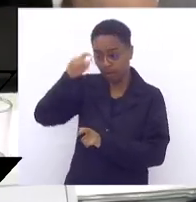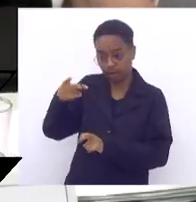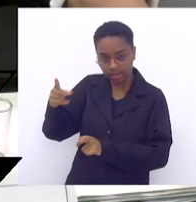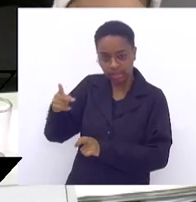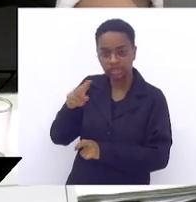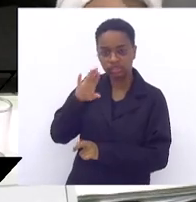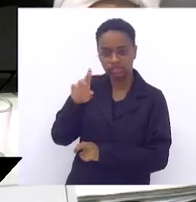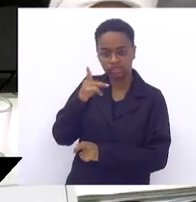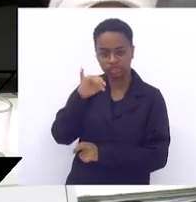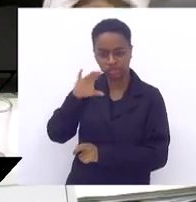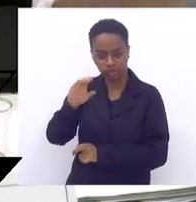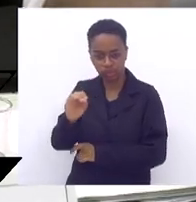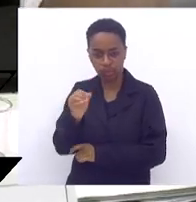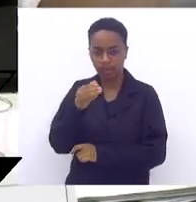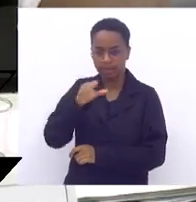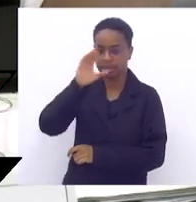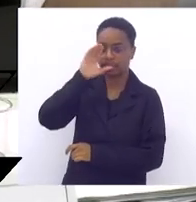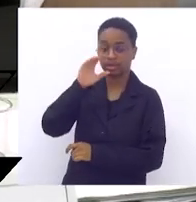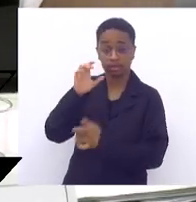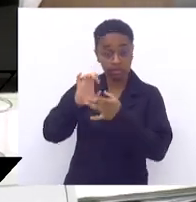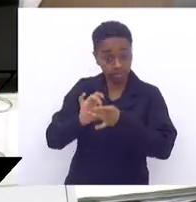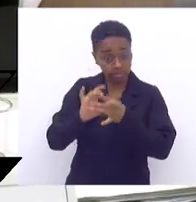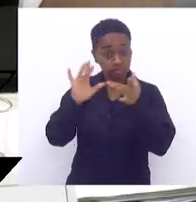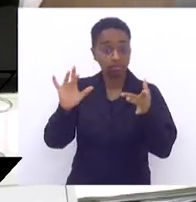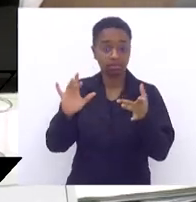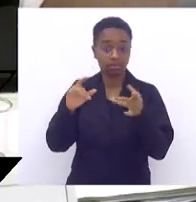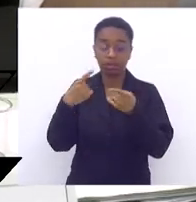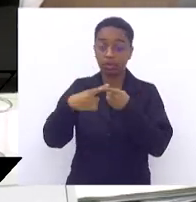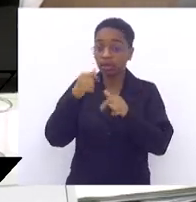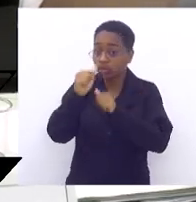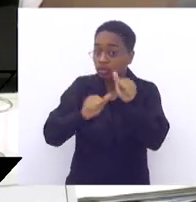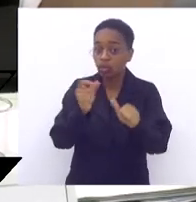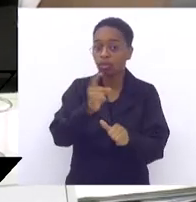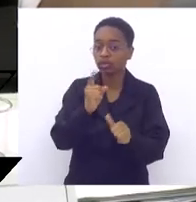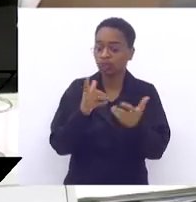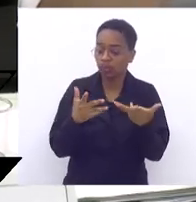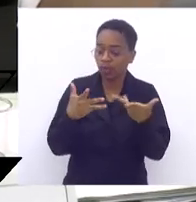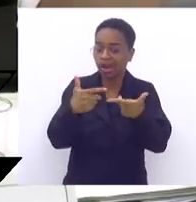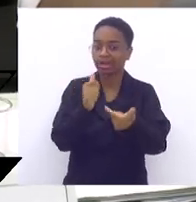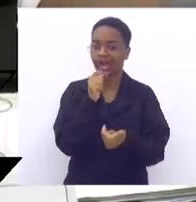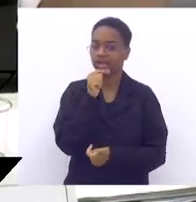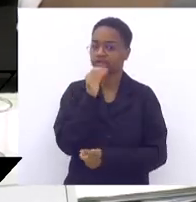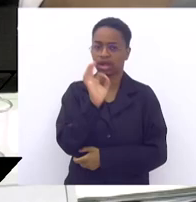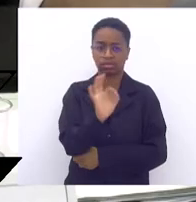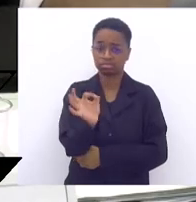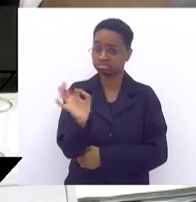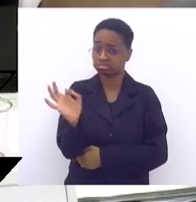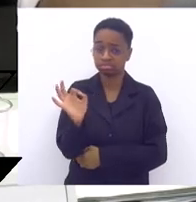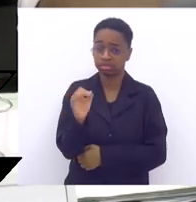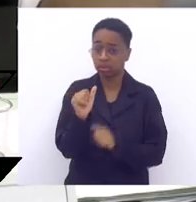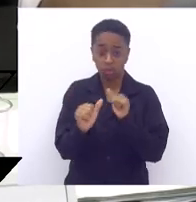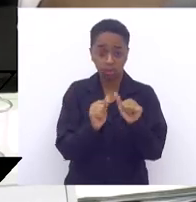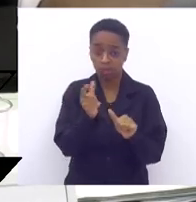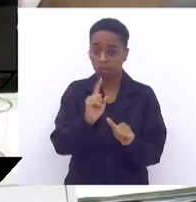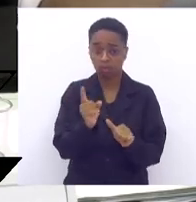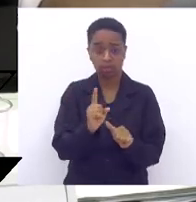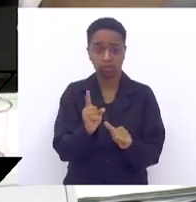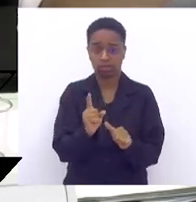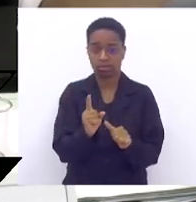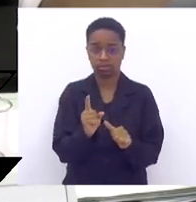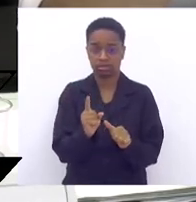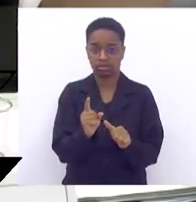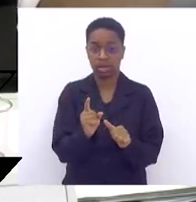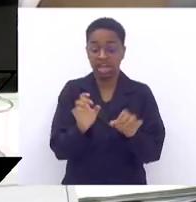Machado beber, estão permitidas, porque não altera a qualidade da água, não alteram